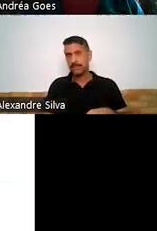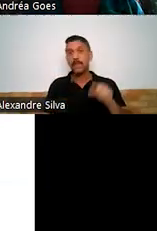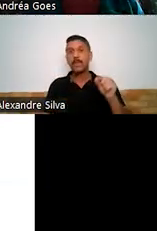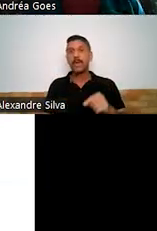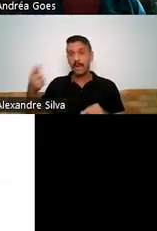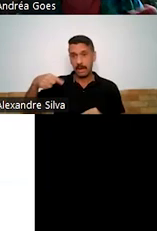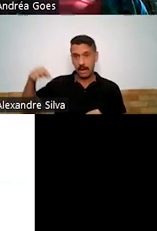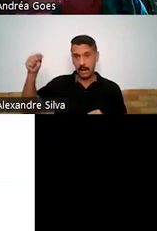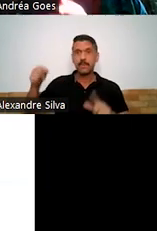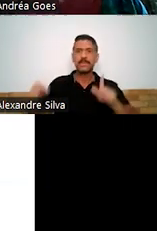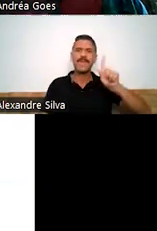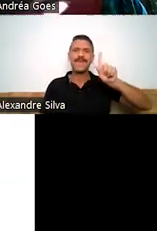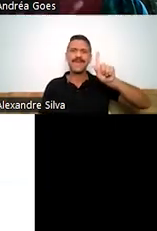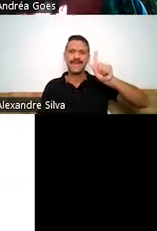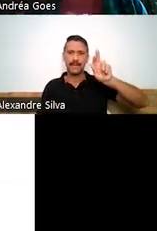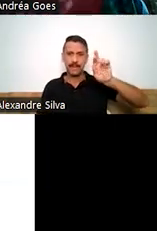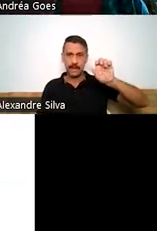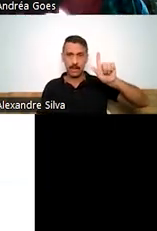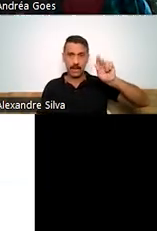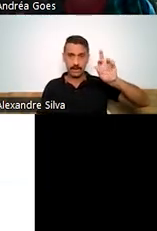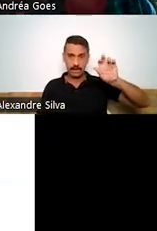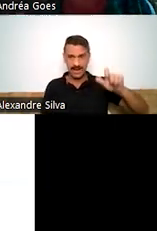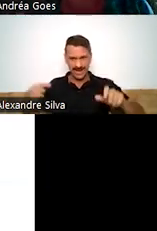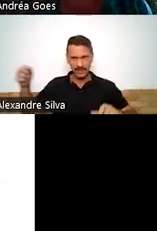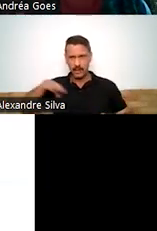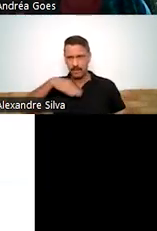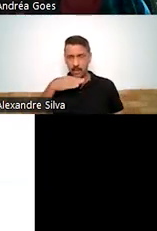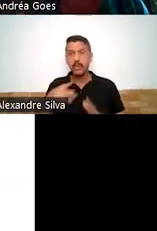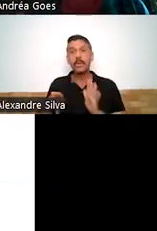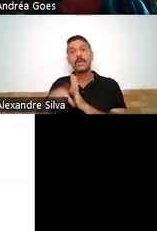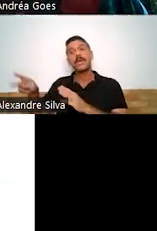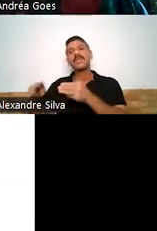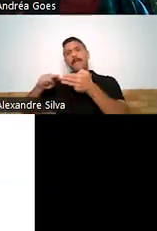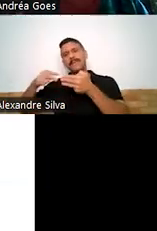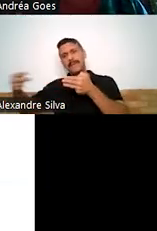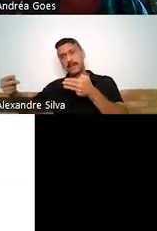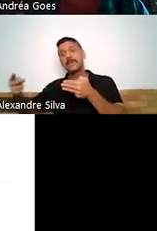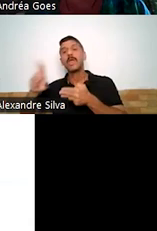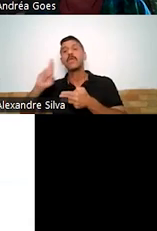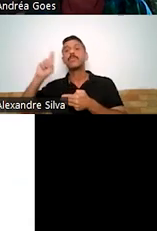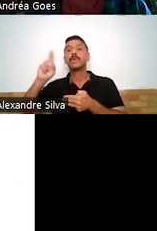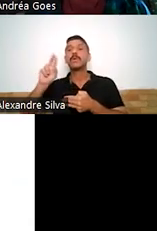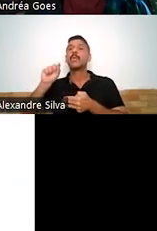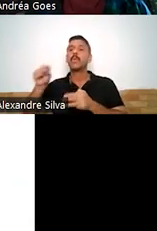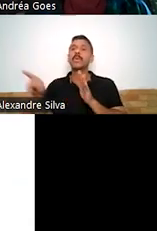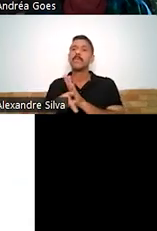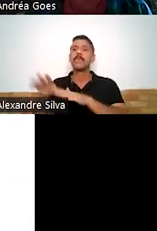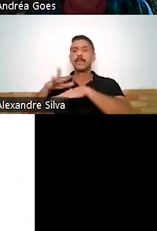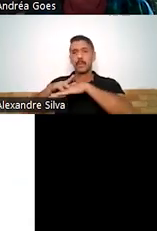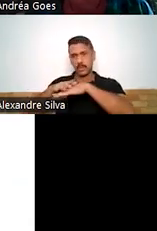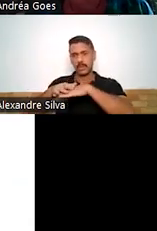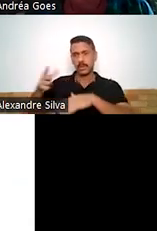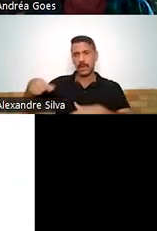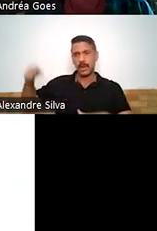de Gabriel Garcia Marques como um único gene, ou seja, uma doença mendeliana responsável pelo desenvolvimento da doença rabo de